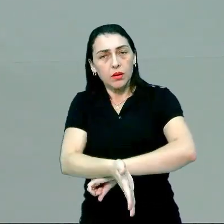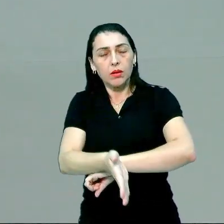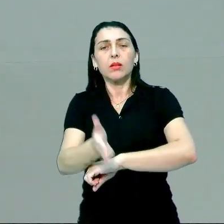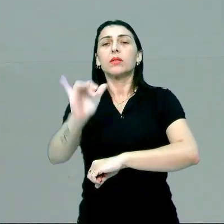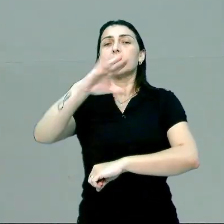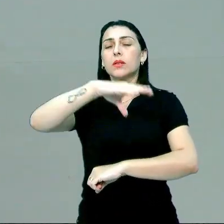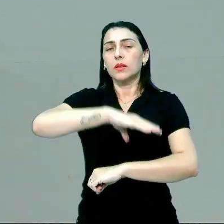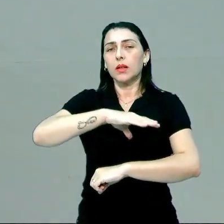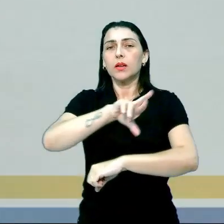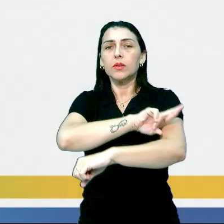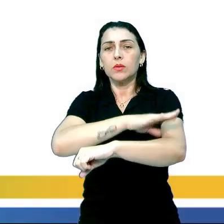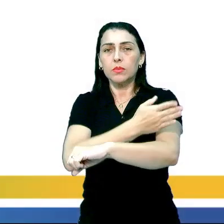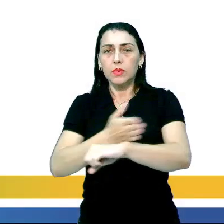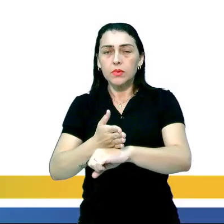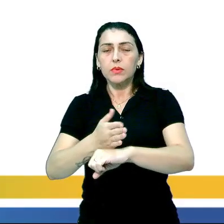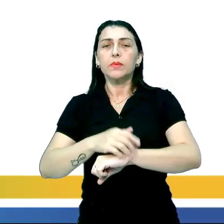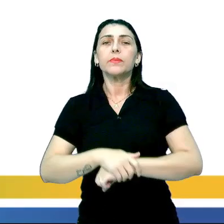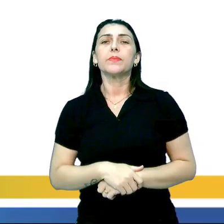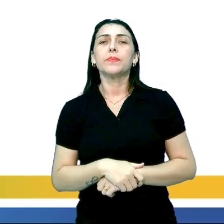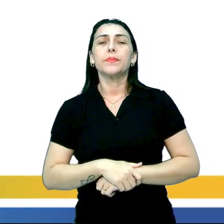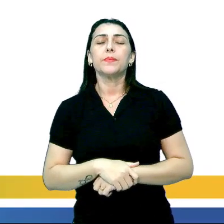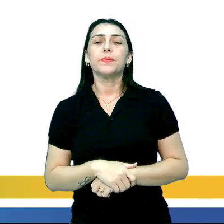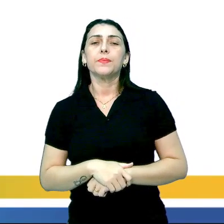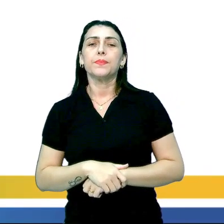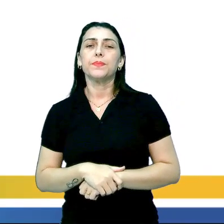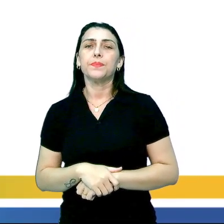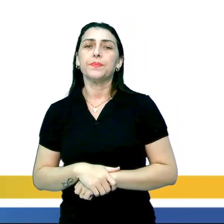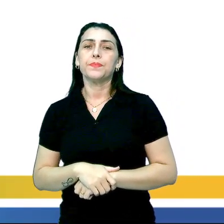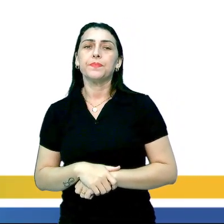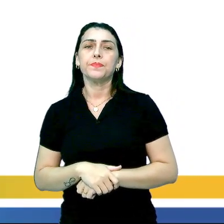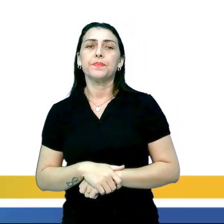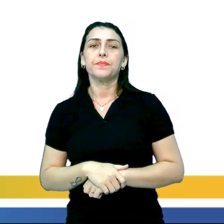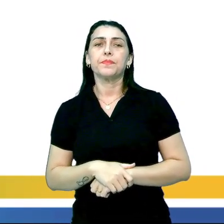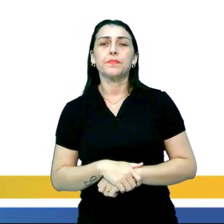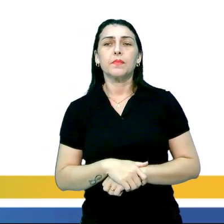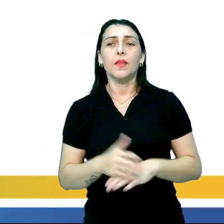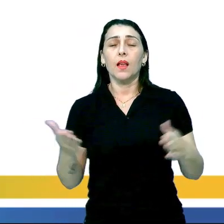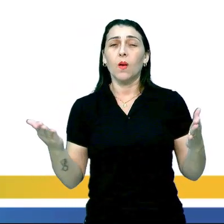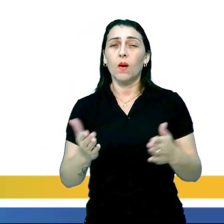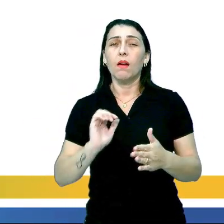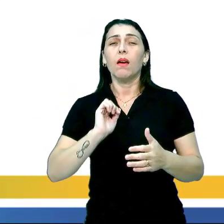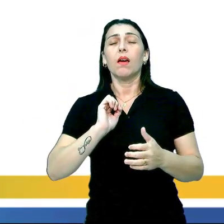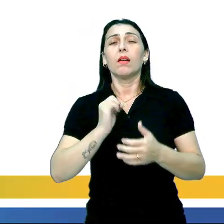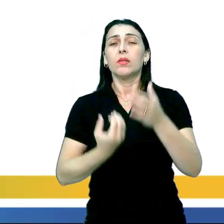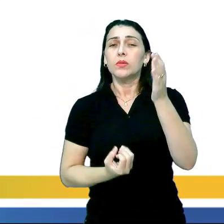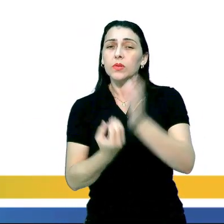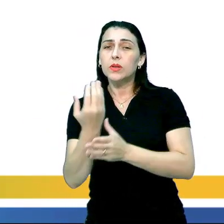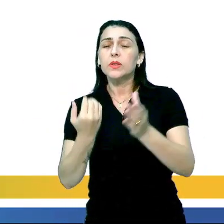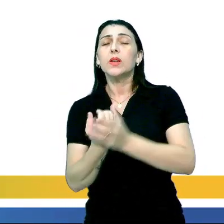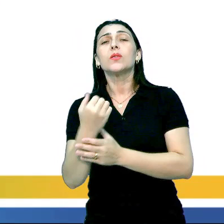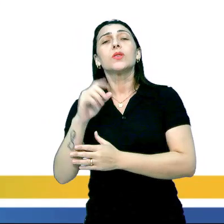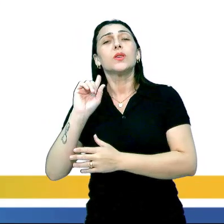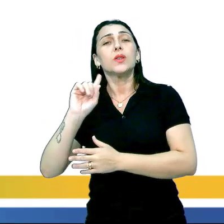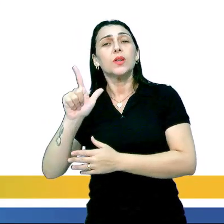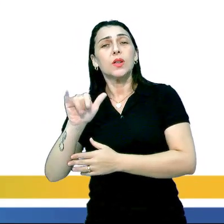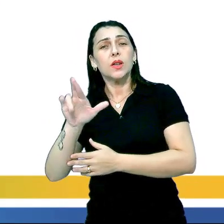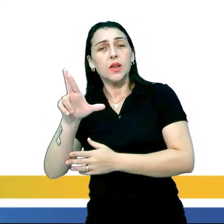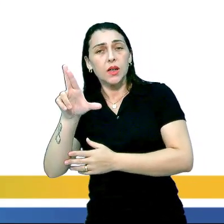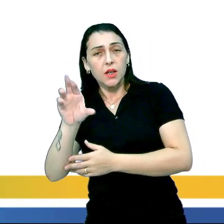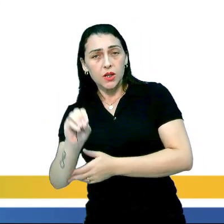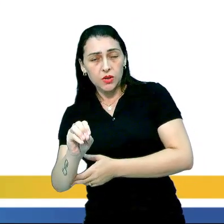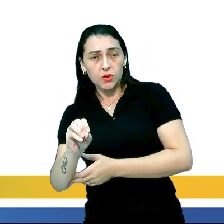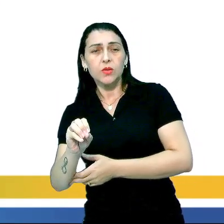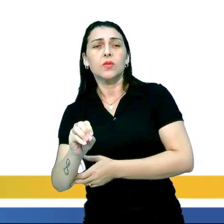a cidade de Rio Branco, ok? Bem, aqui nós vamos falar sobre a geração de